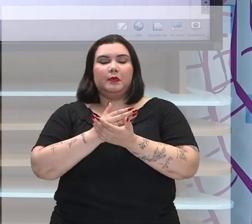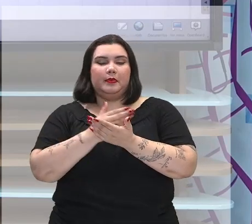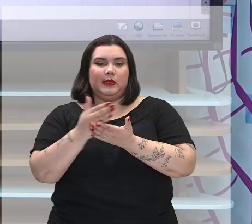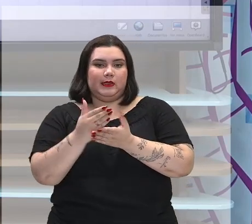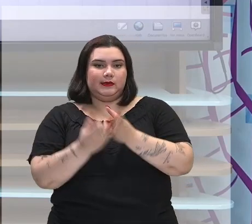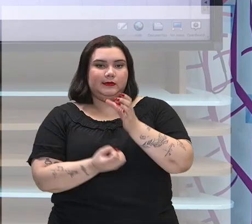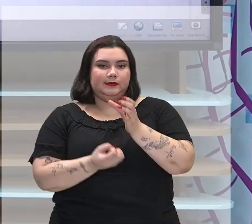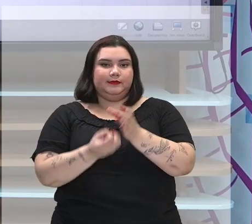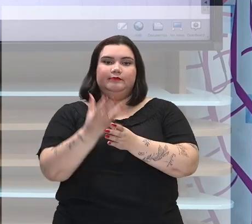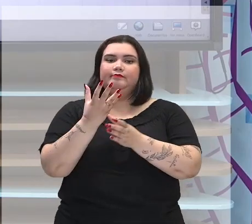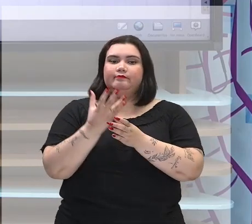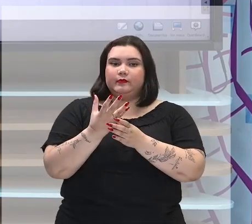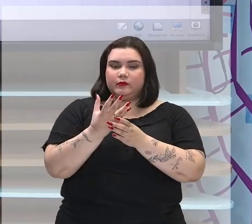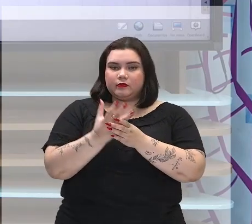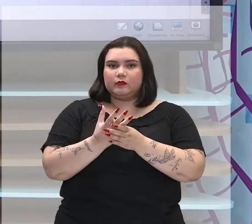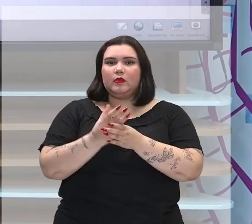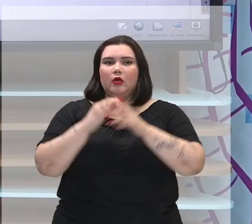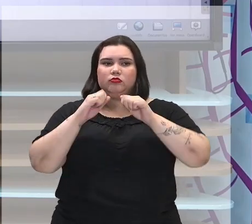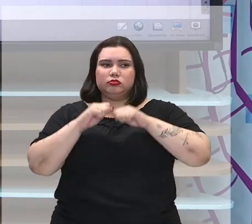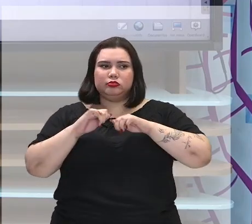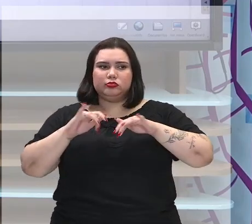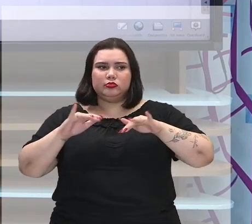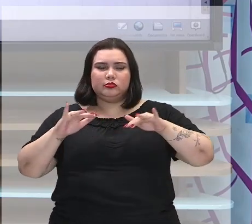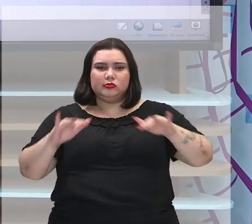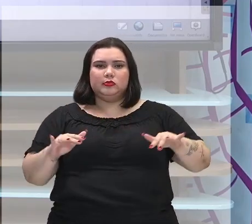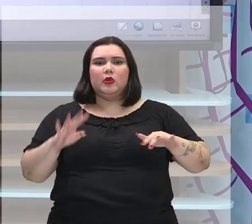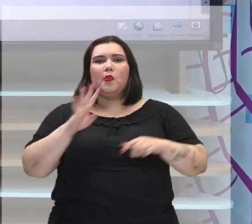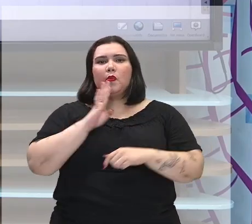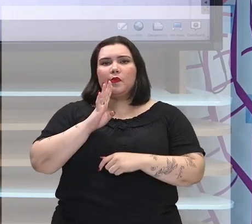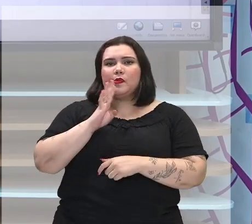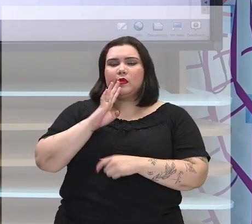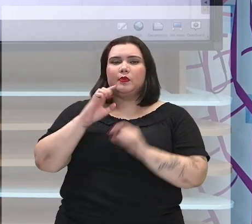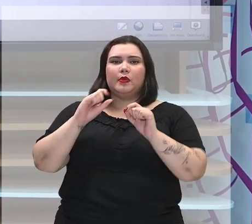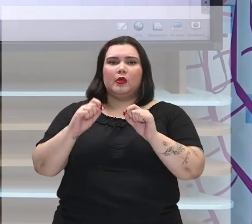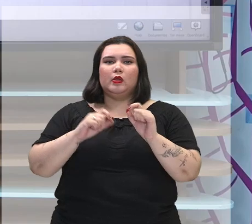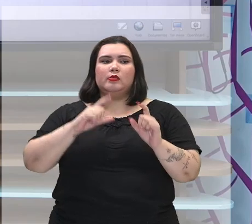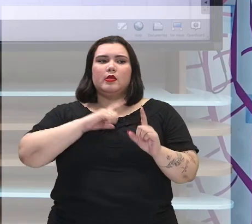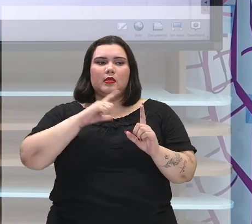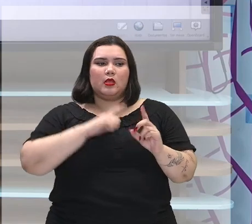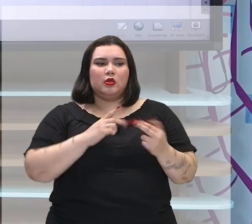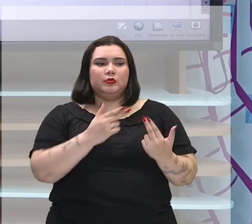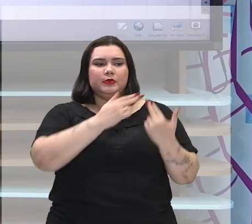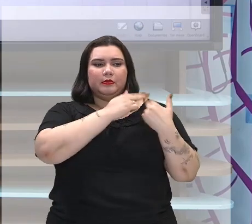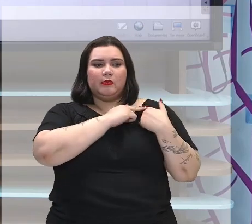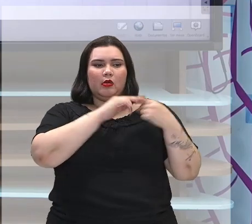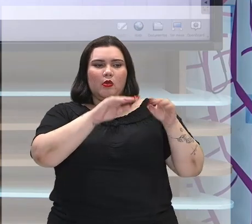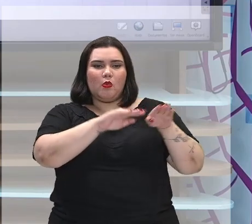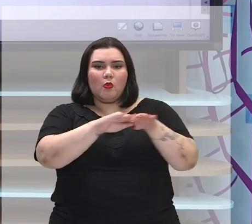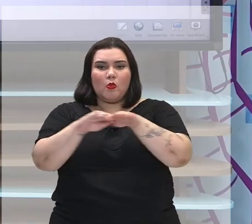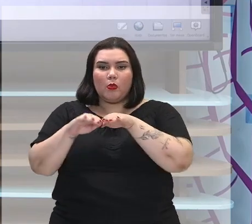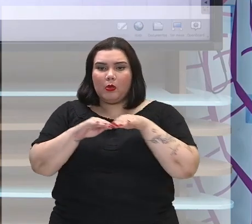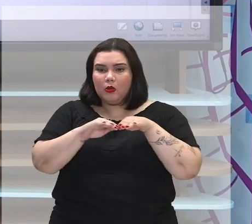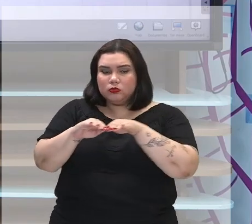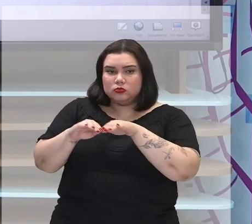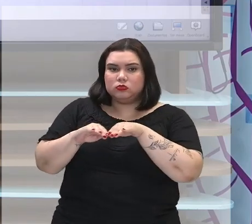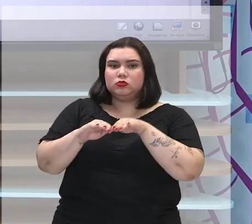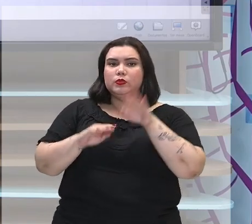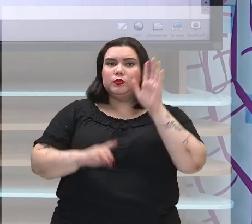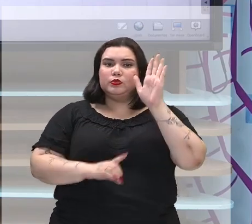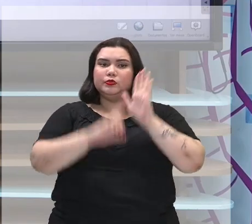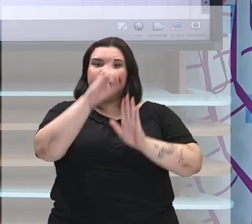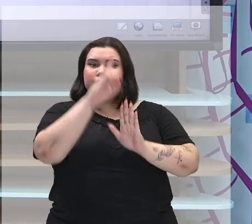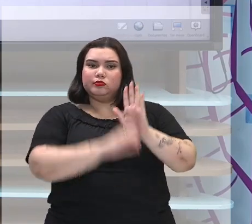sendo cada vez mais conhecidos, com ideais de igualdade, né, de equidade, de